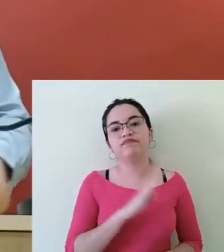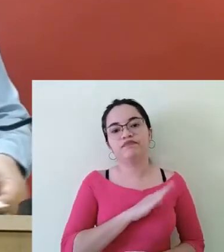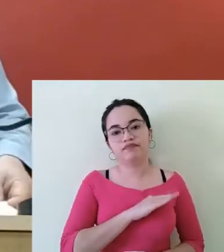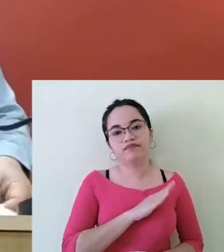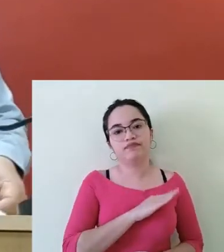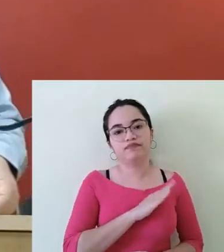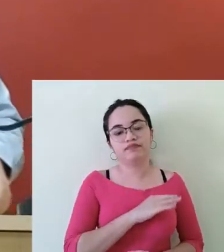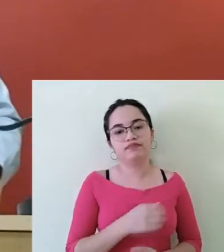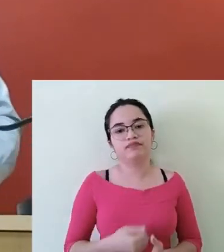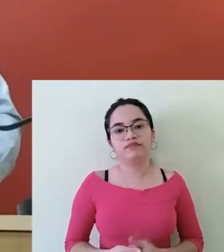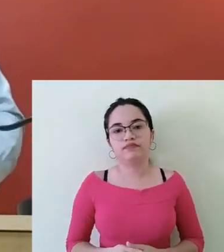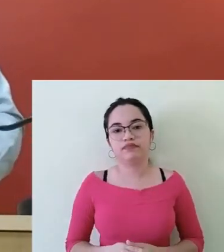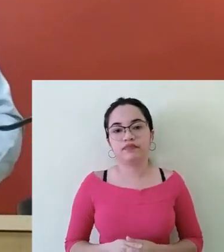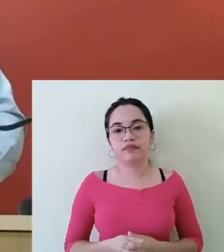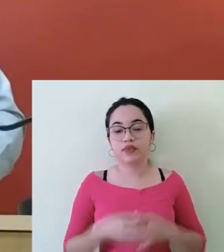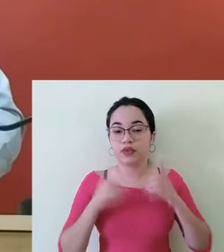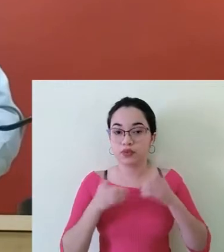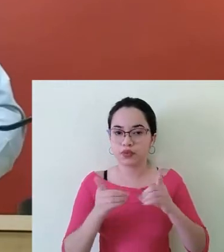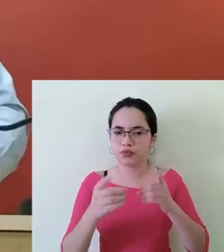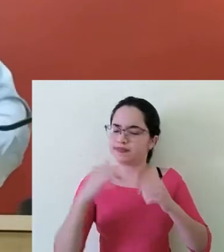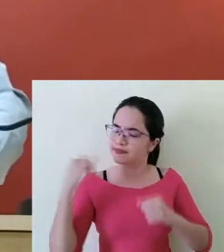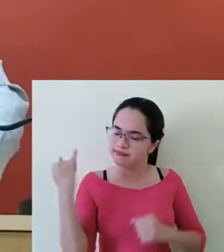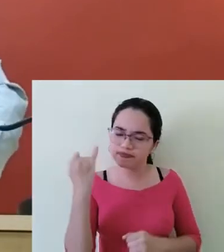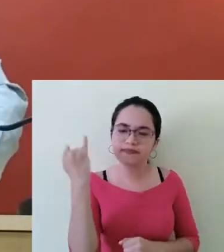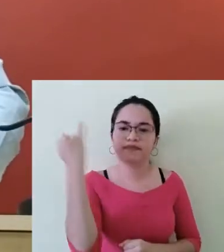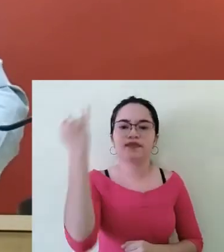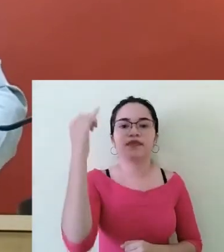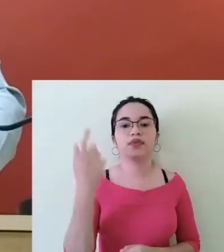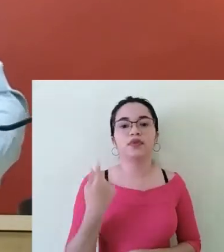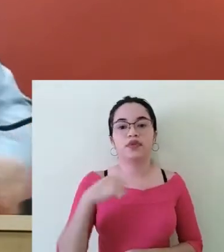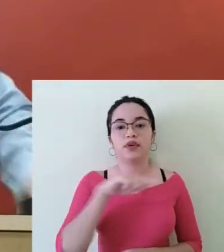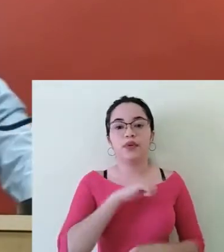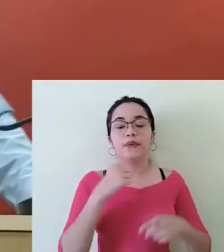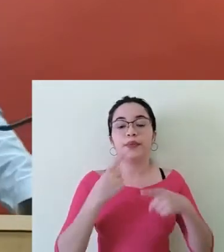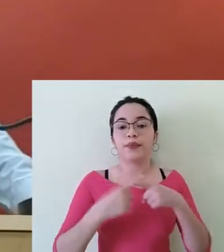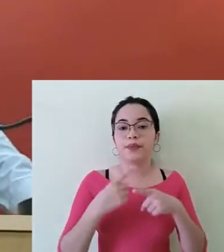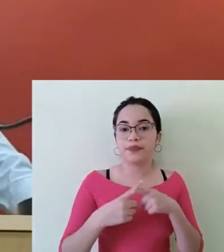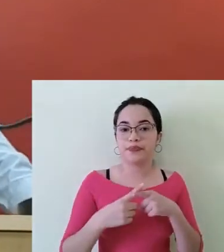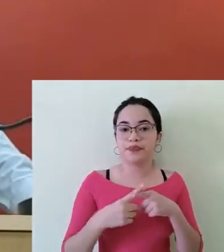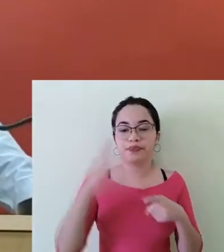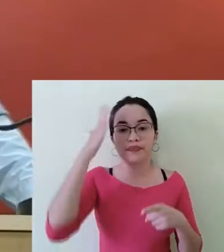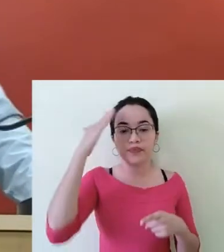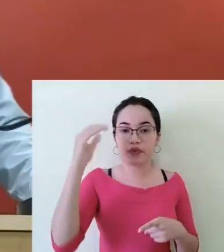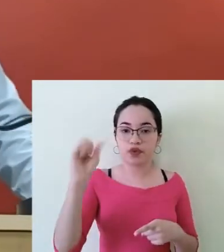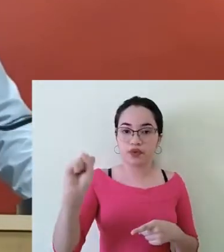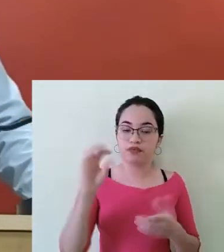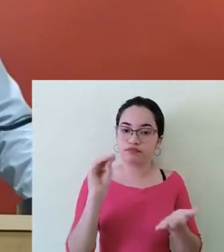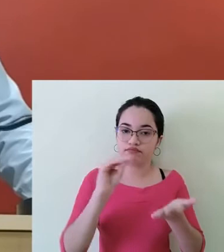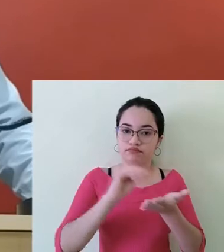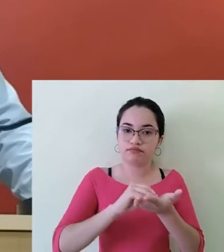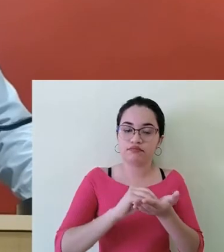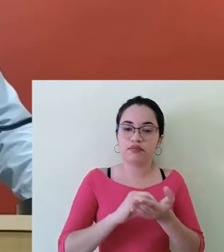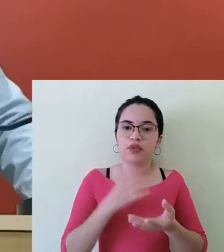seu coração. Essa doutrina ela é muito importante para nós, porque Salomão